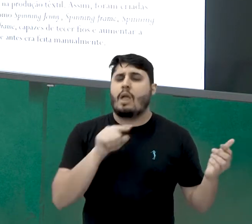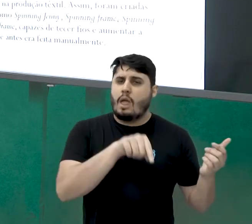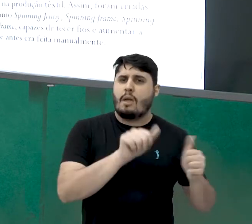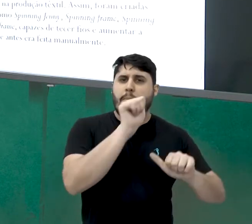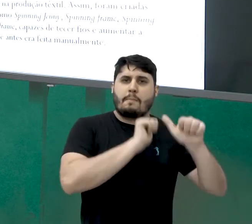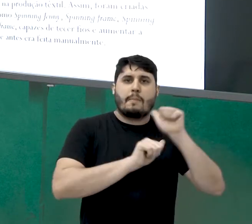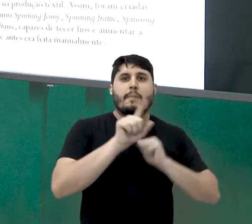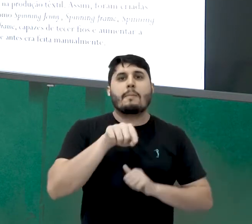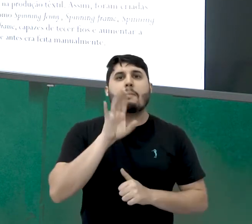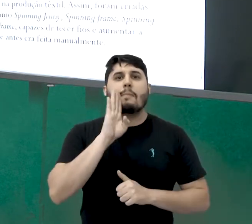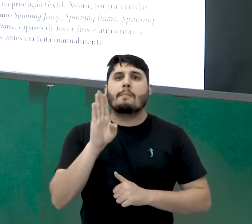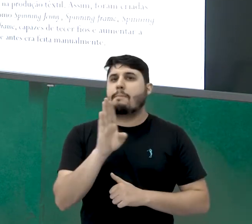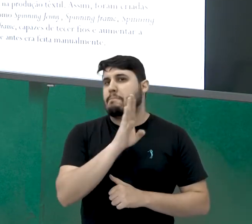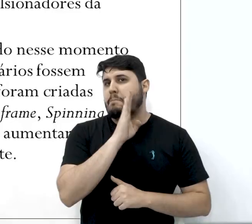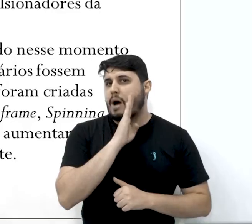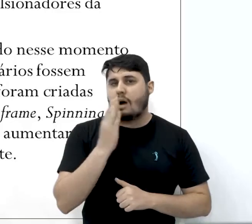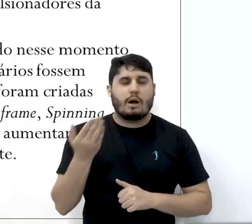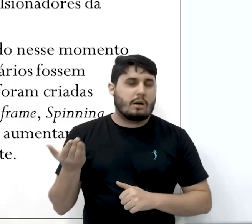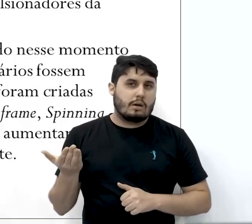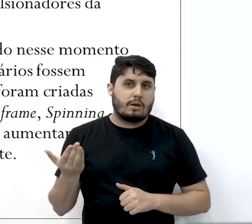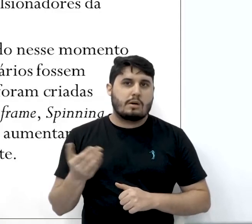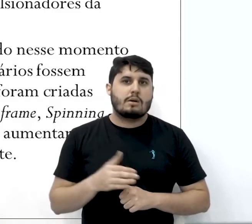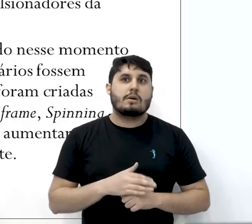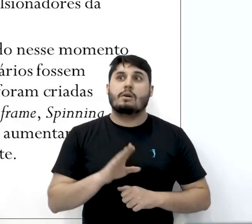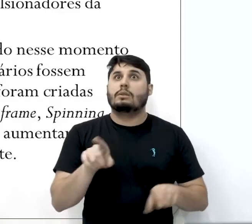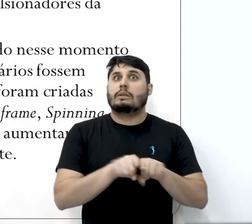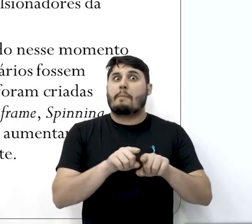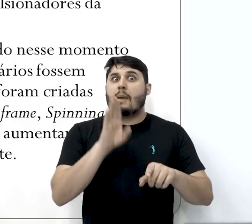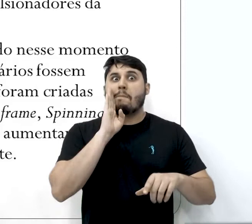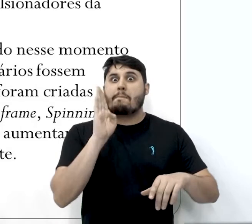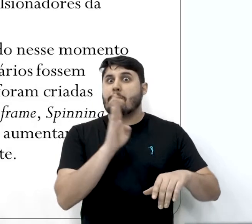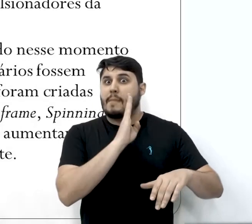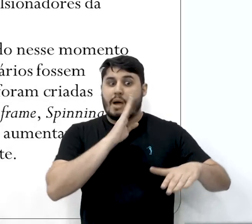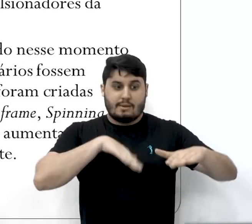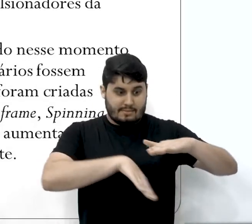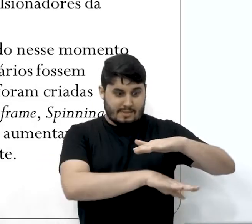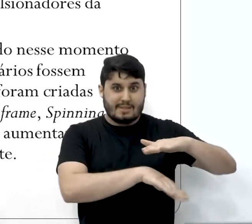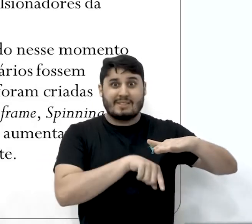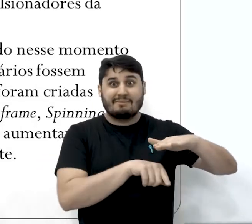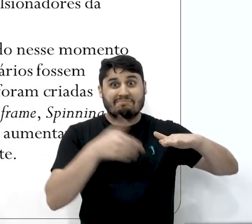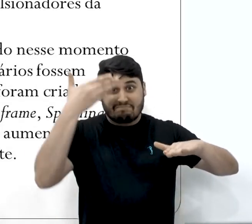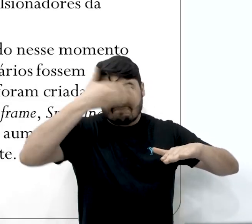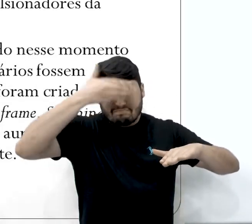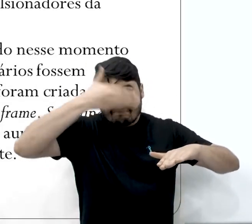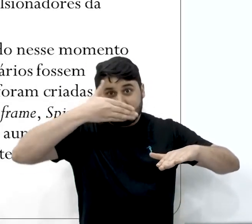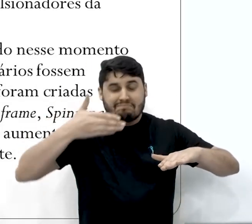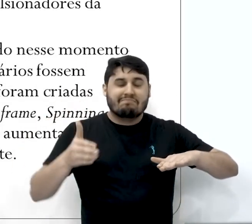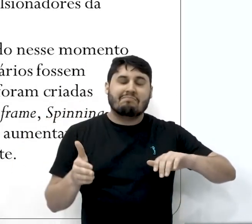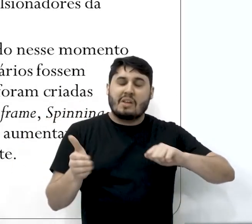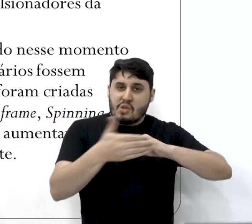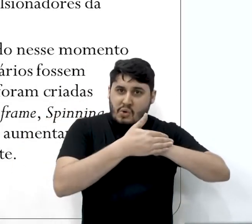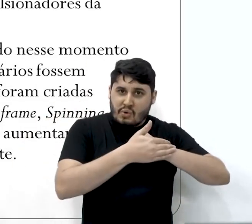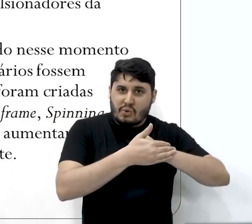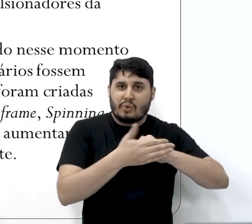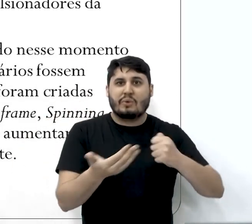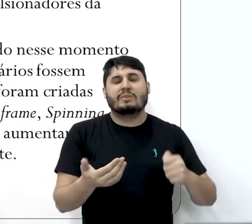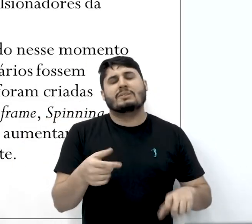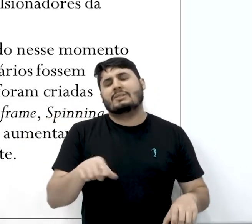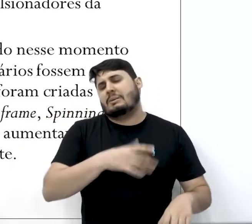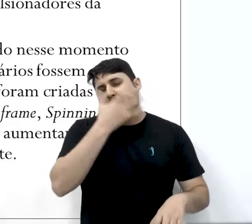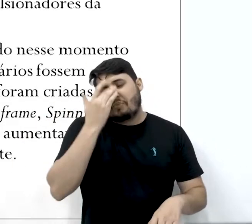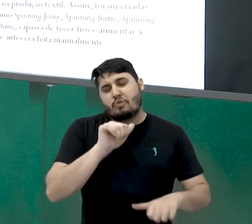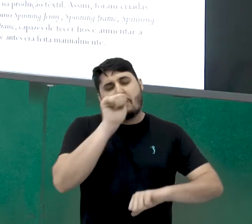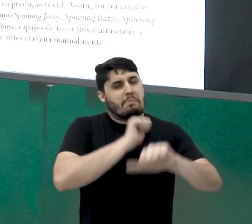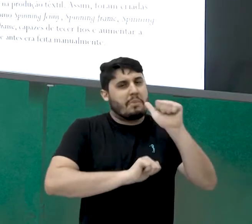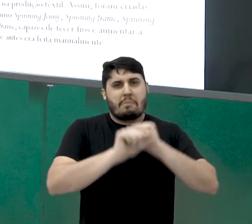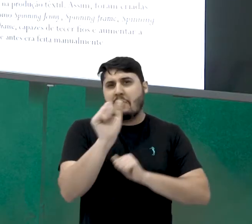os bares, né, os bares subterrâneos, né, os porões, né, que ficavam lá, a galera tomando a cervejinha e tal, que